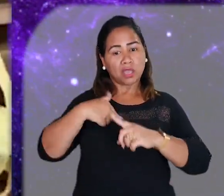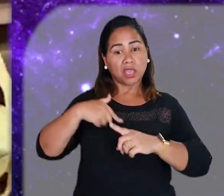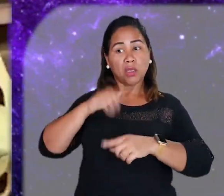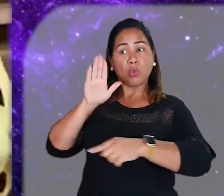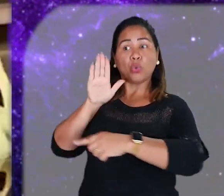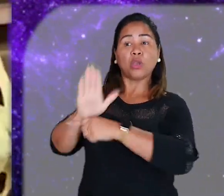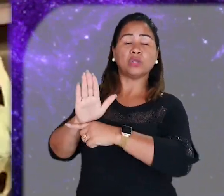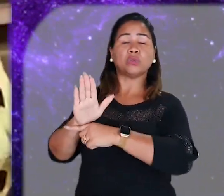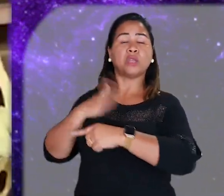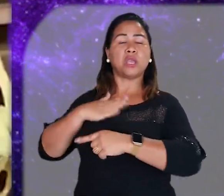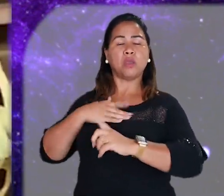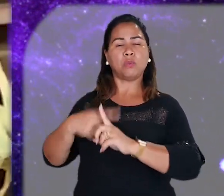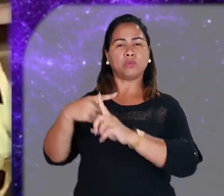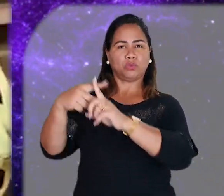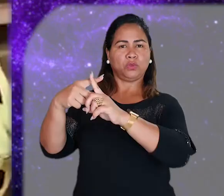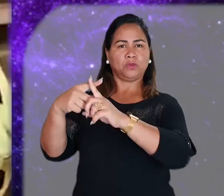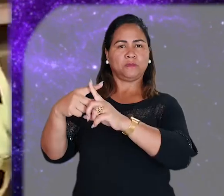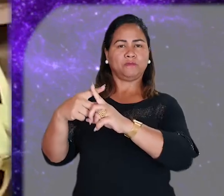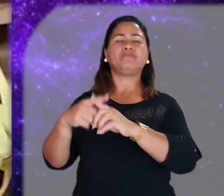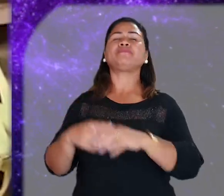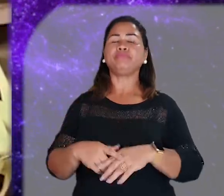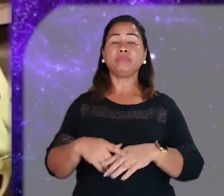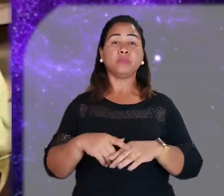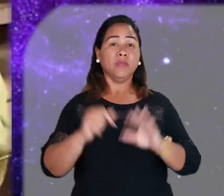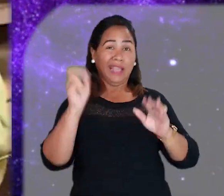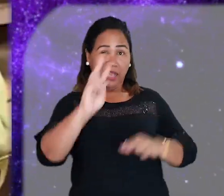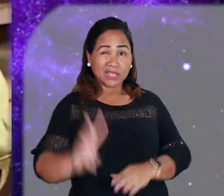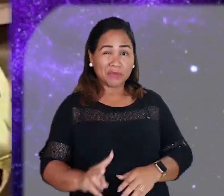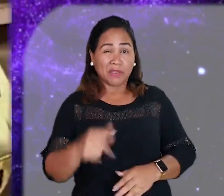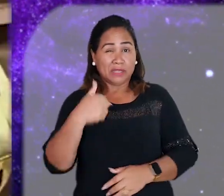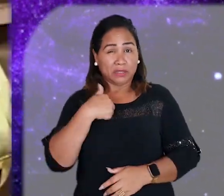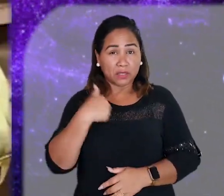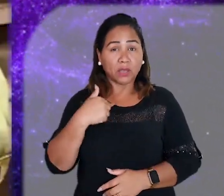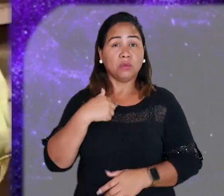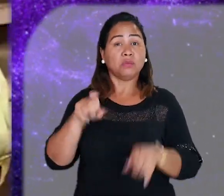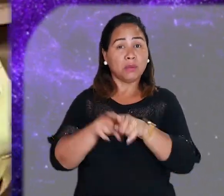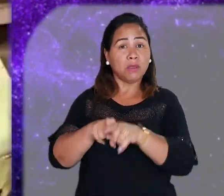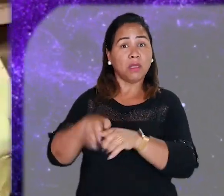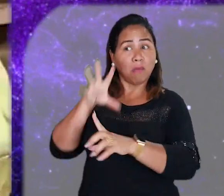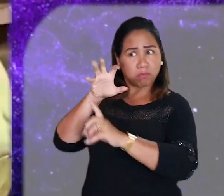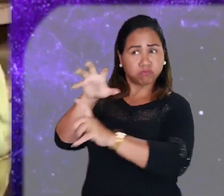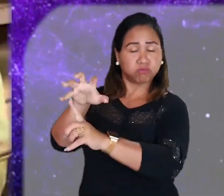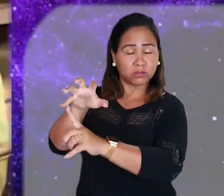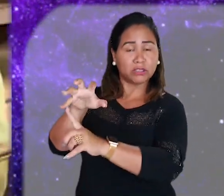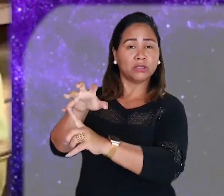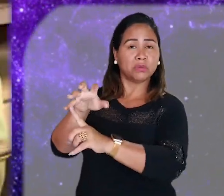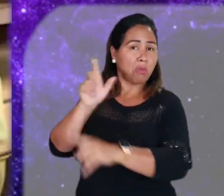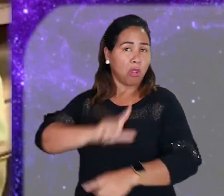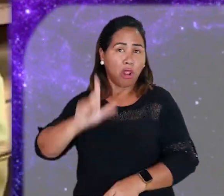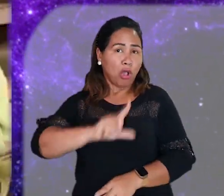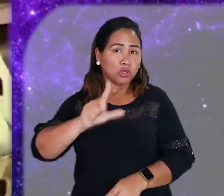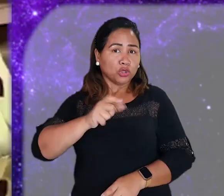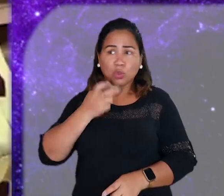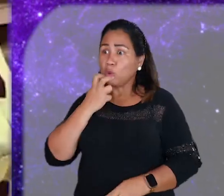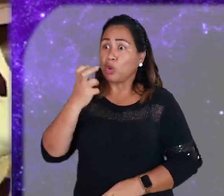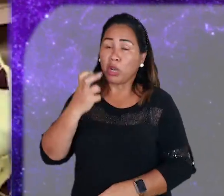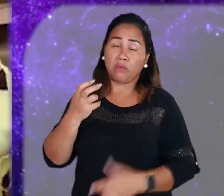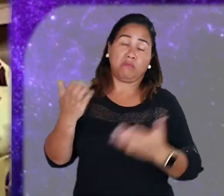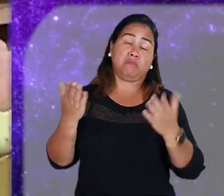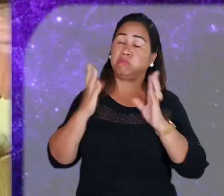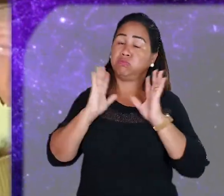reto alimentando corretamente às vezes uns gritos às vezes eu dou uns chiliques assim lógico